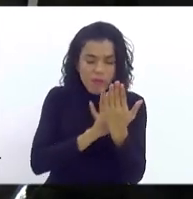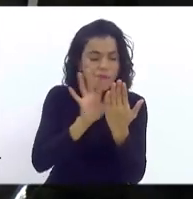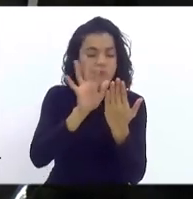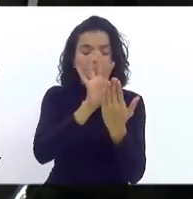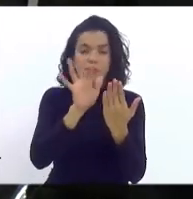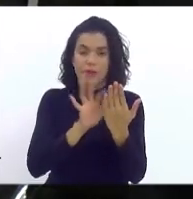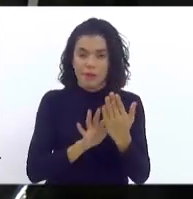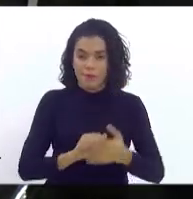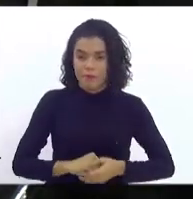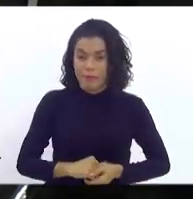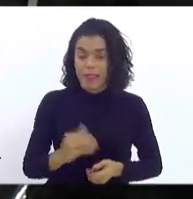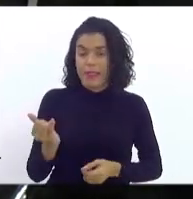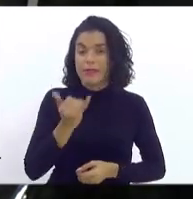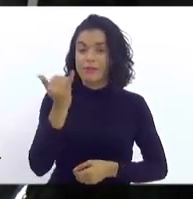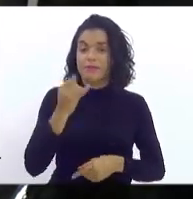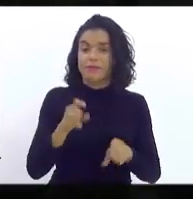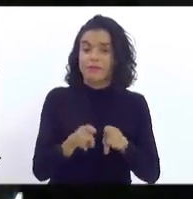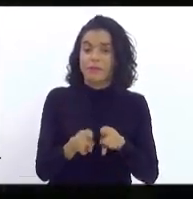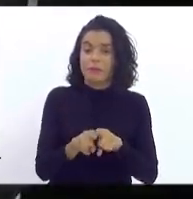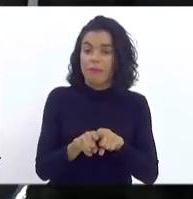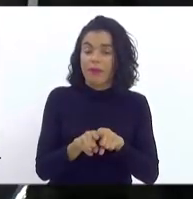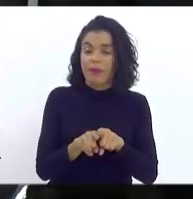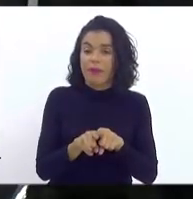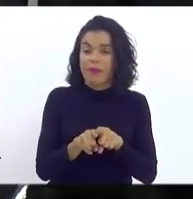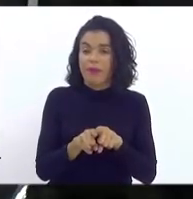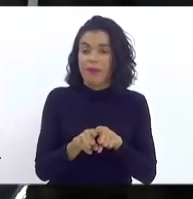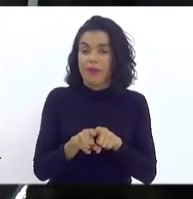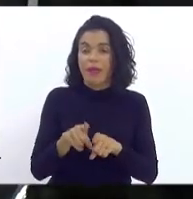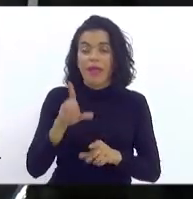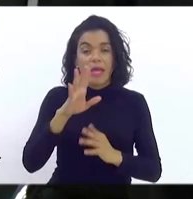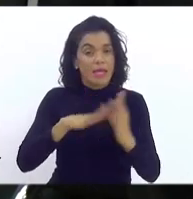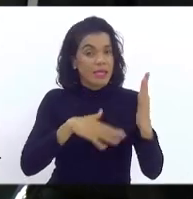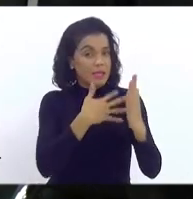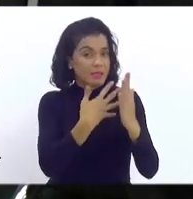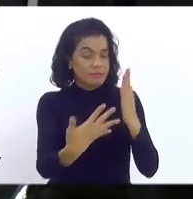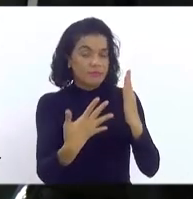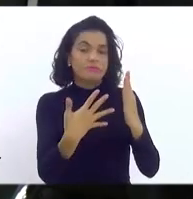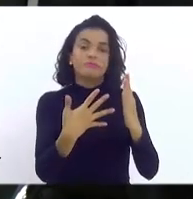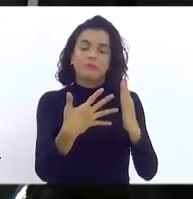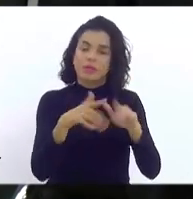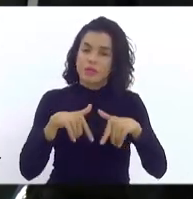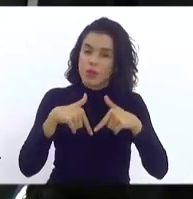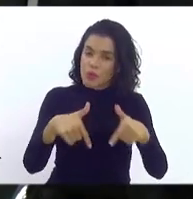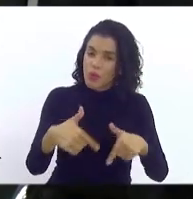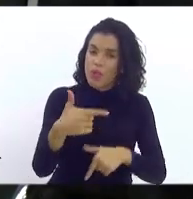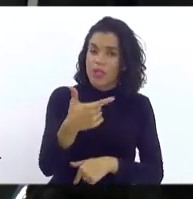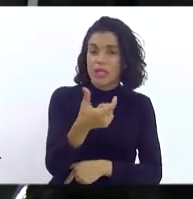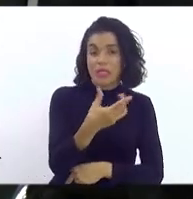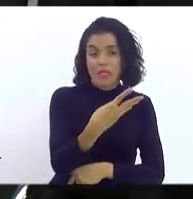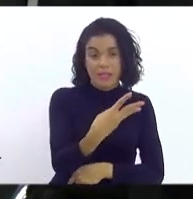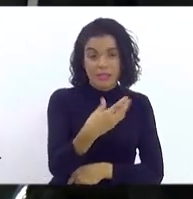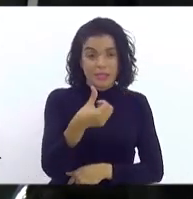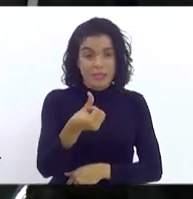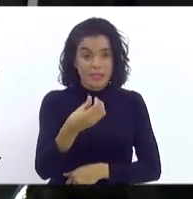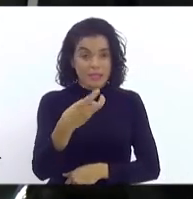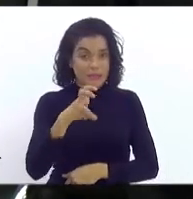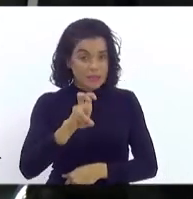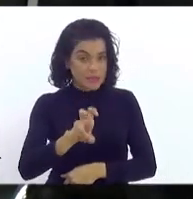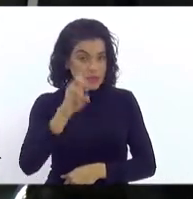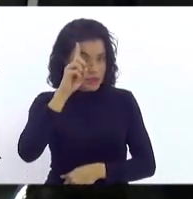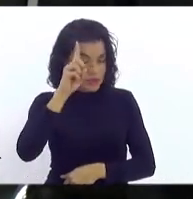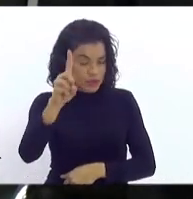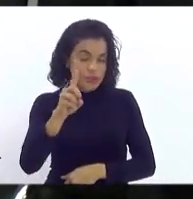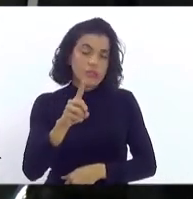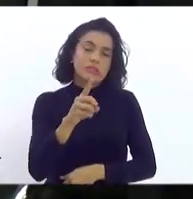serviços. E o importante, a gente tem esse plano, a gente atua de forma 365 dias no ano, né?